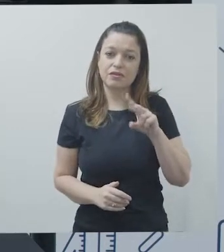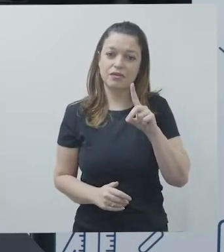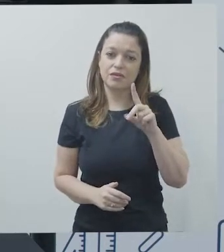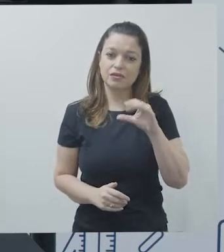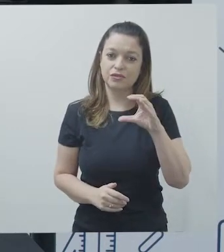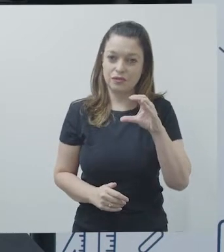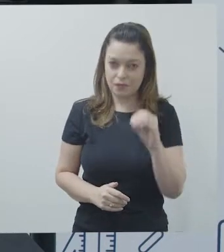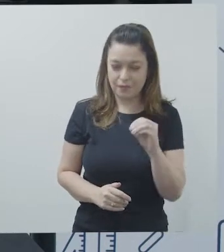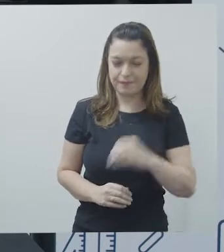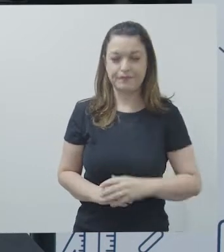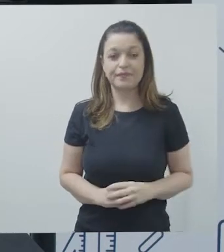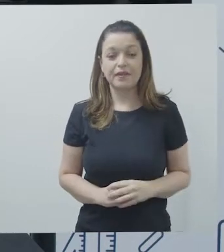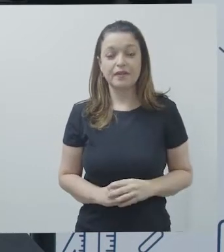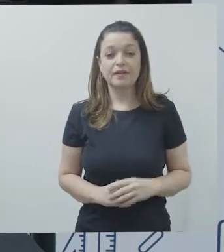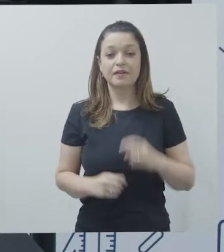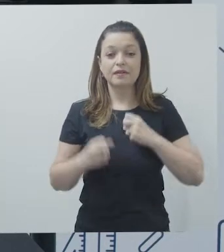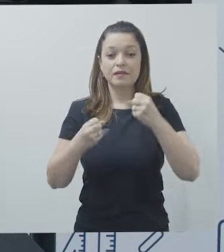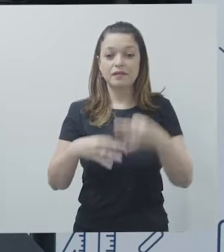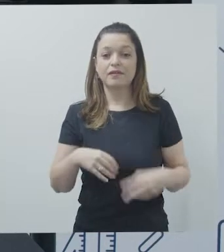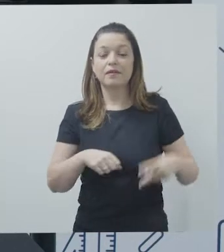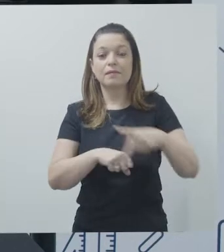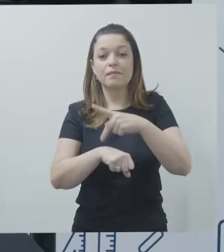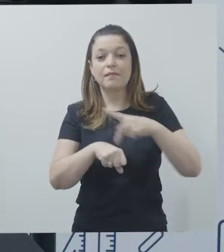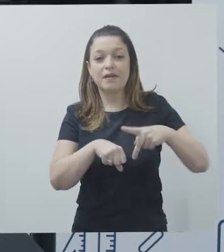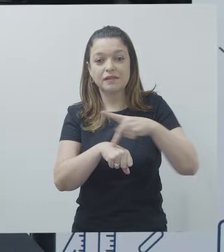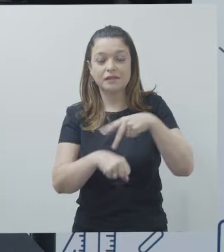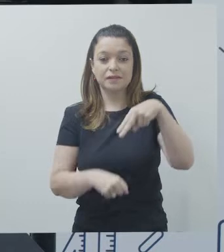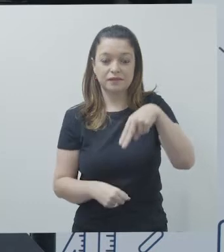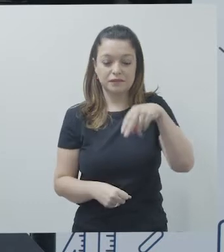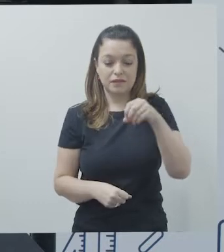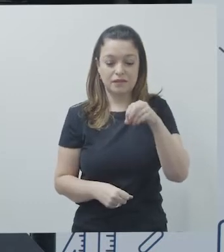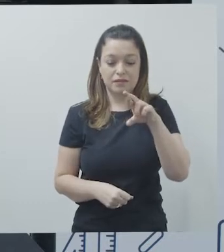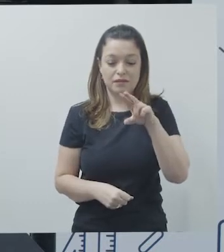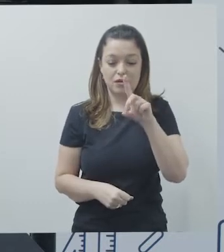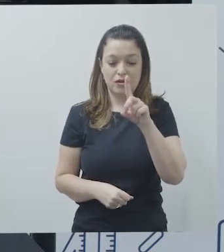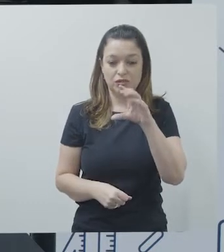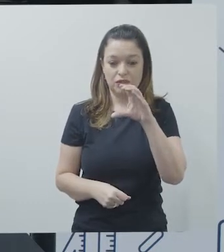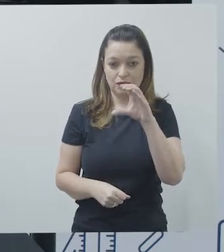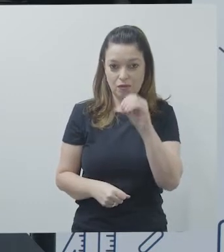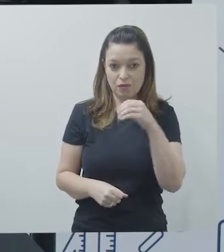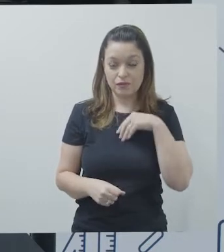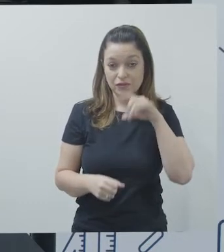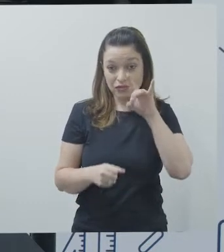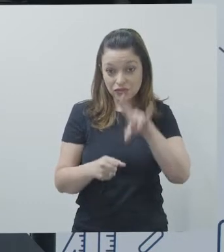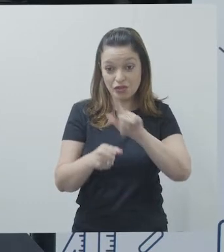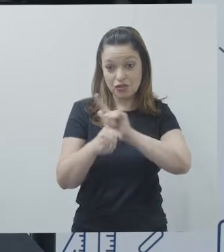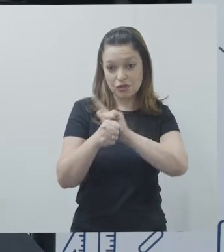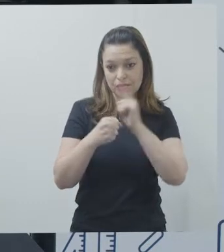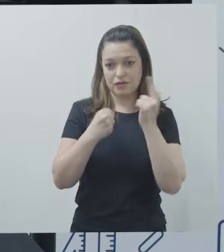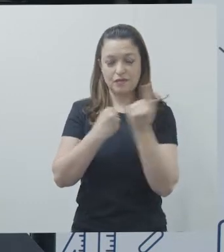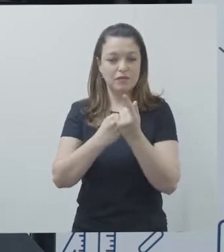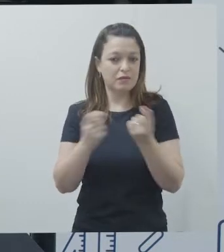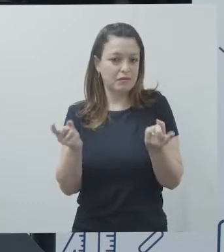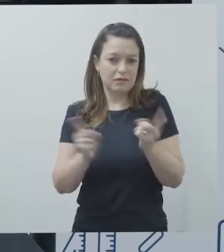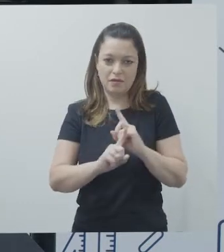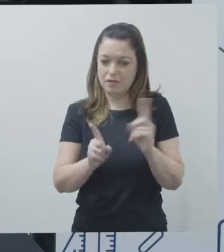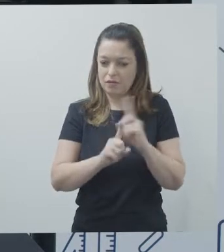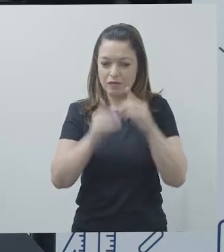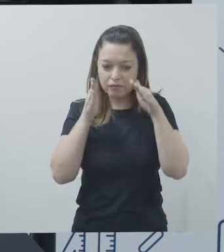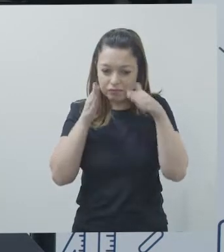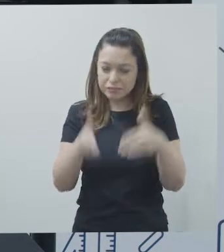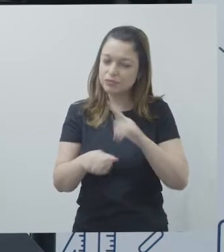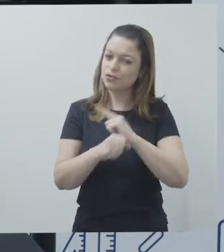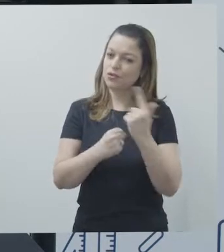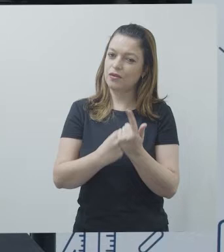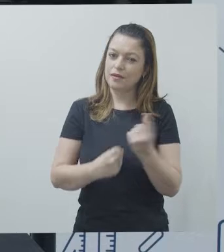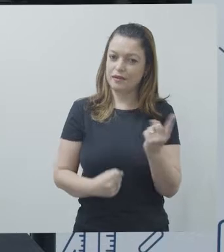países nórdicos que vai além de quem? Além da geografia. Não diz respeito somente da